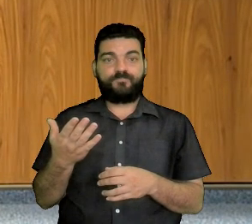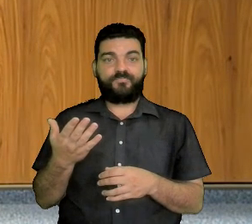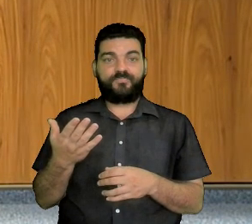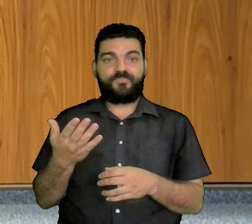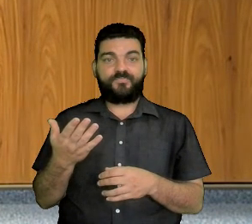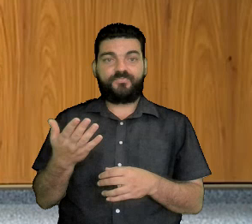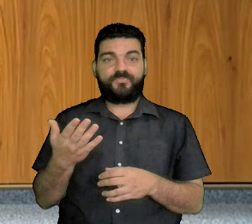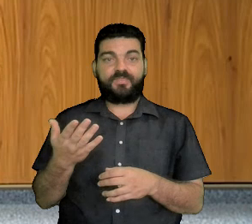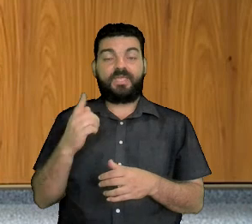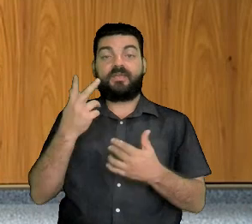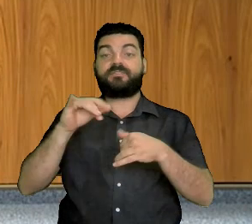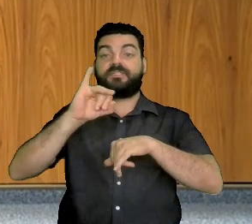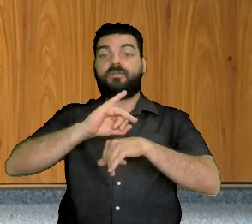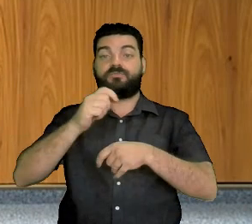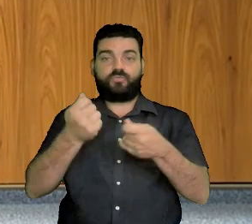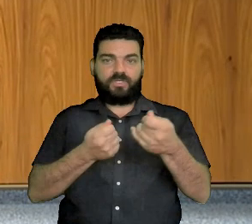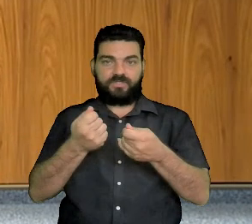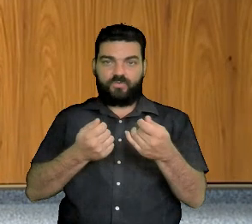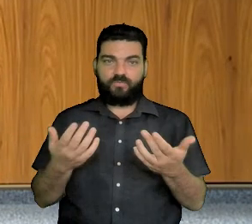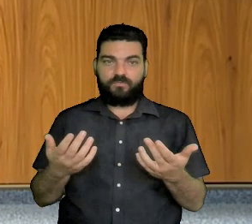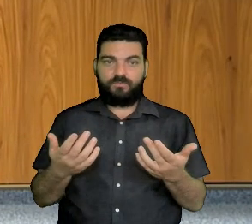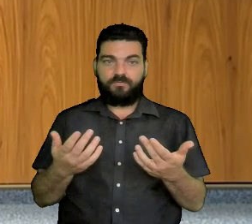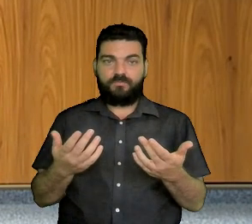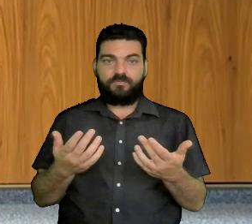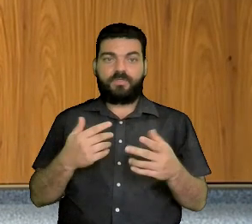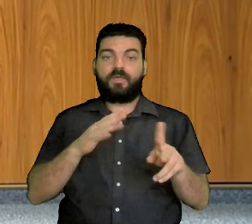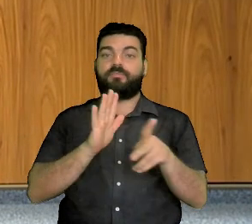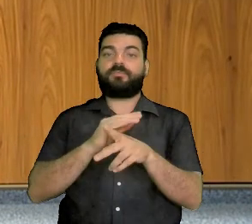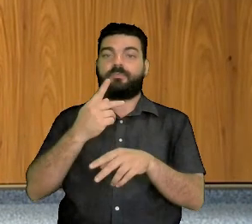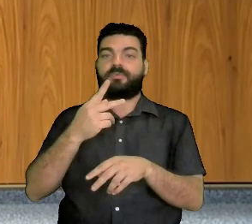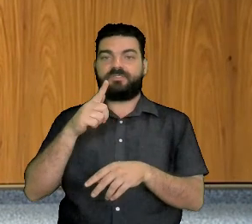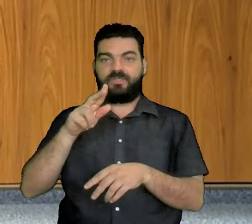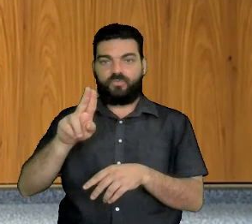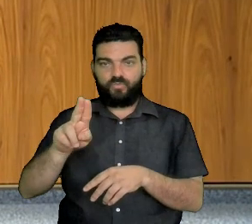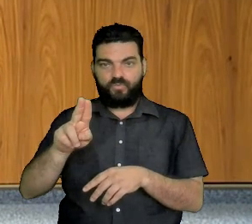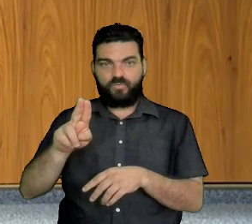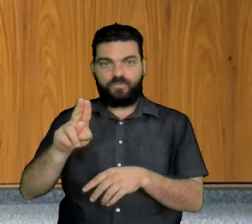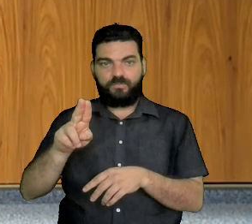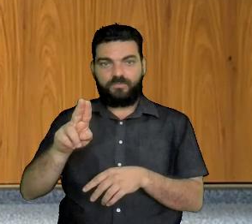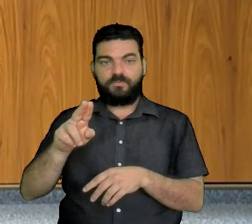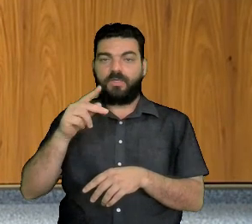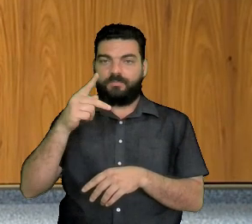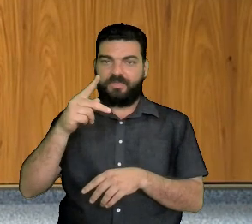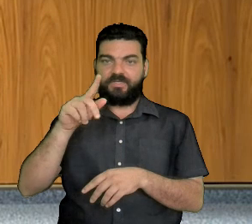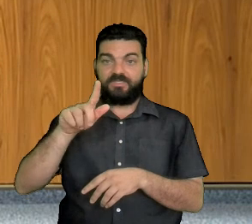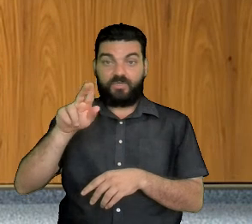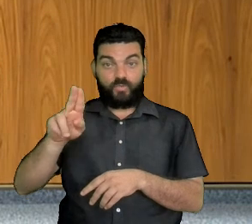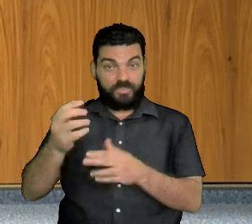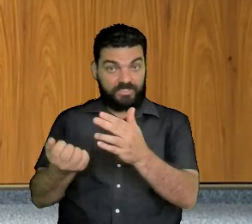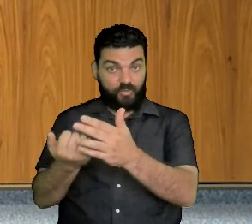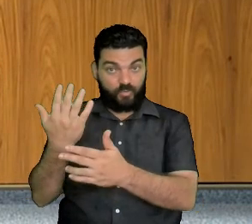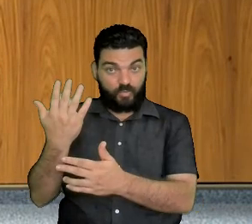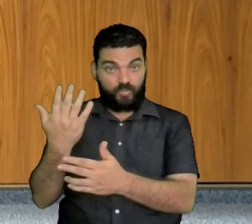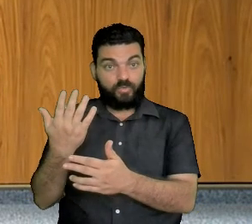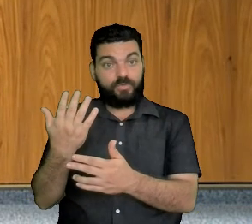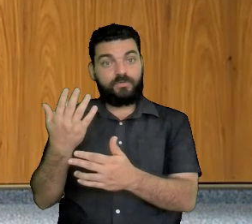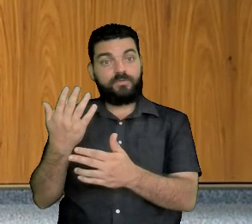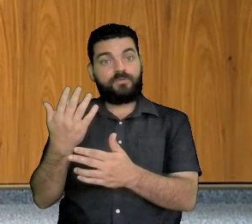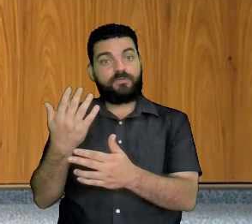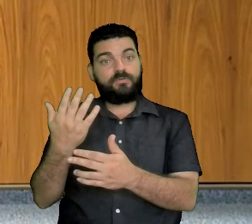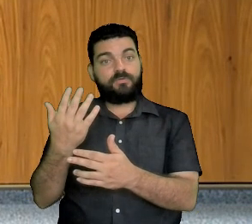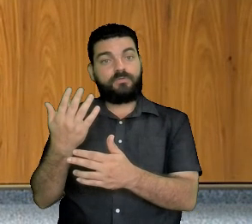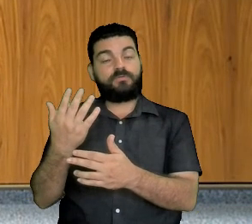são as centrais de negociação, que é uma iniciativa da PGU, da Procuradoria-Geral da União, com